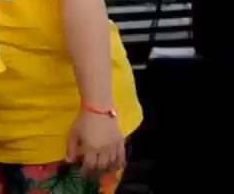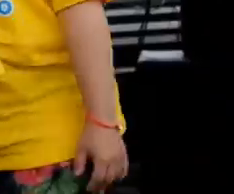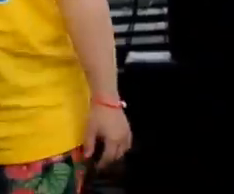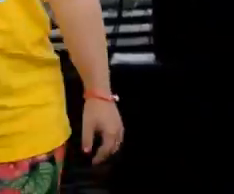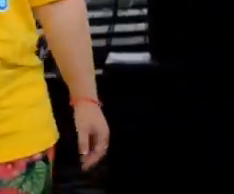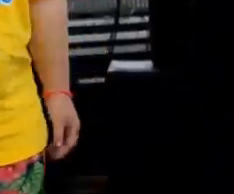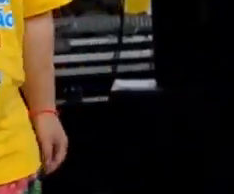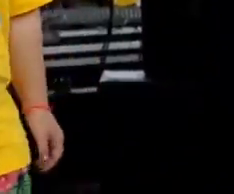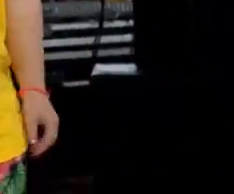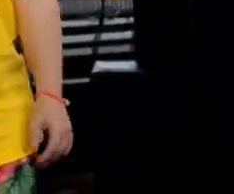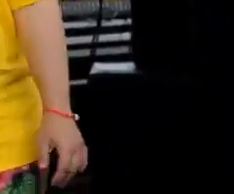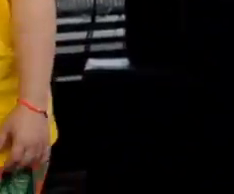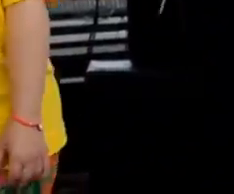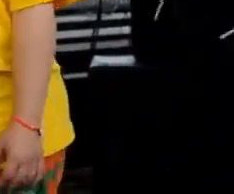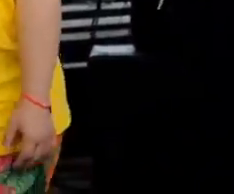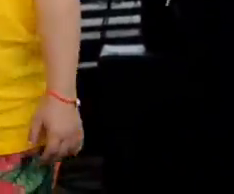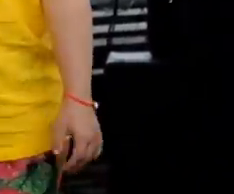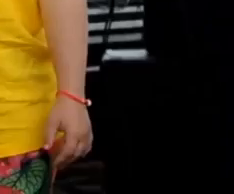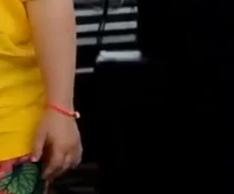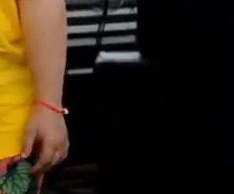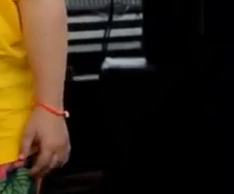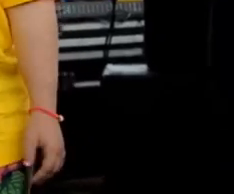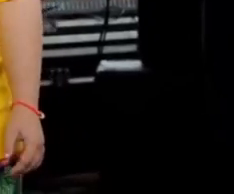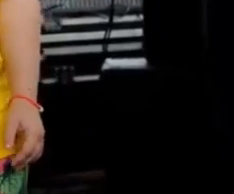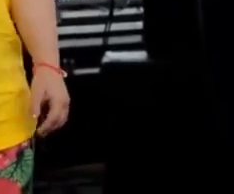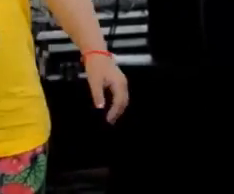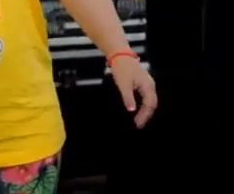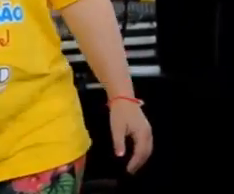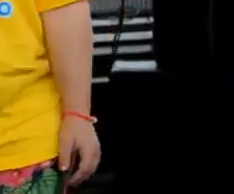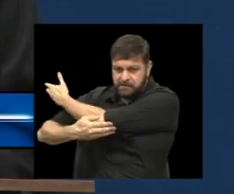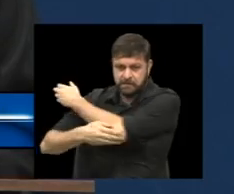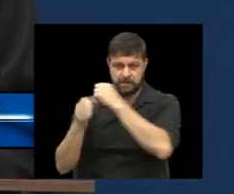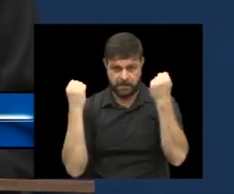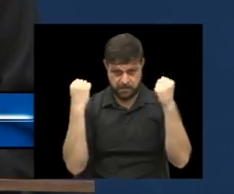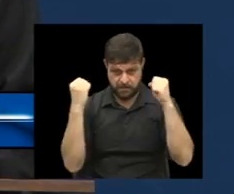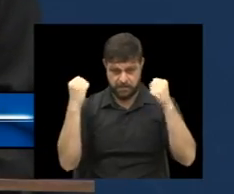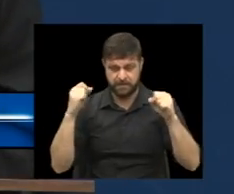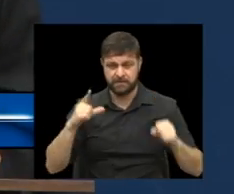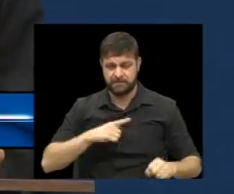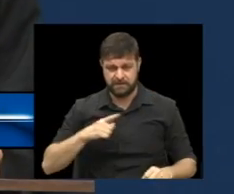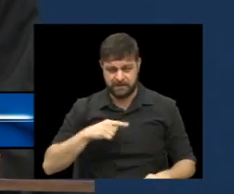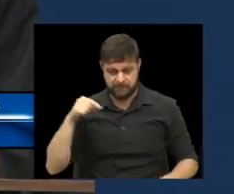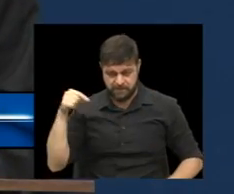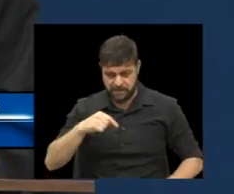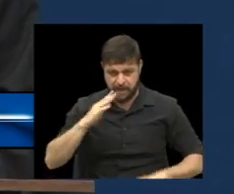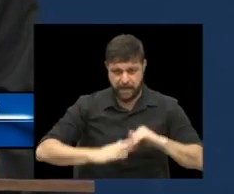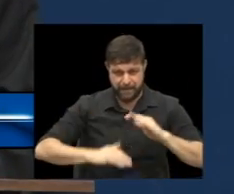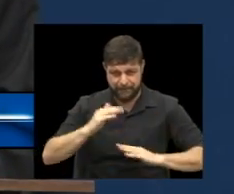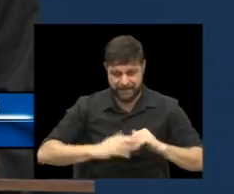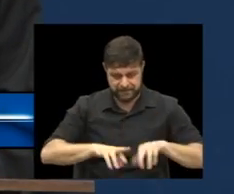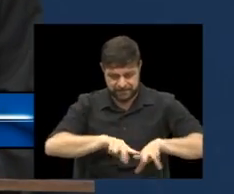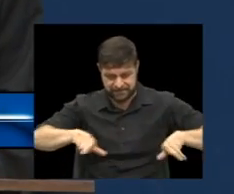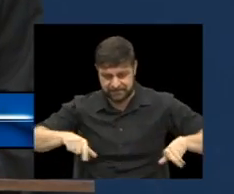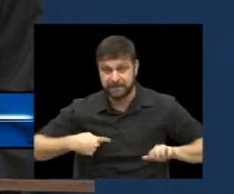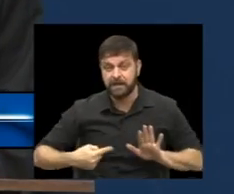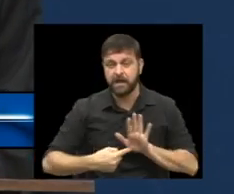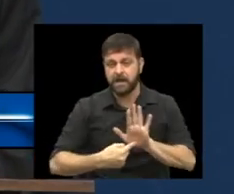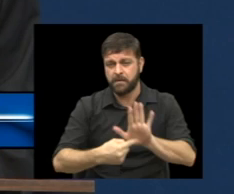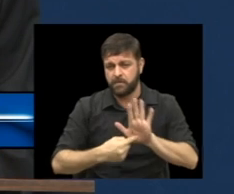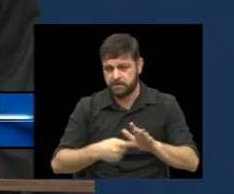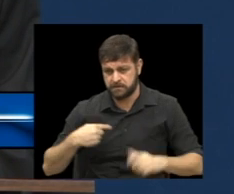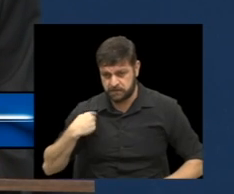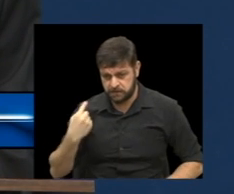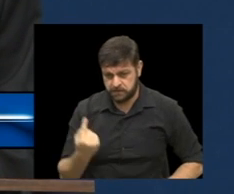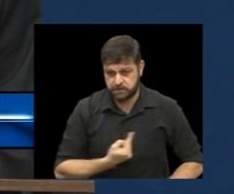Paz. O evento reuniu mais de 1.500 pessoas. São desses eventos que mostram que precisamos cada vez